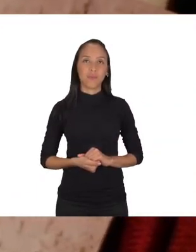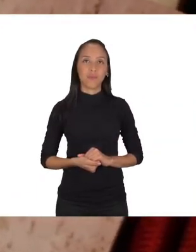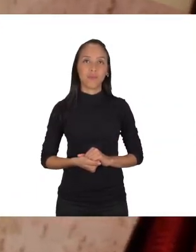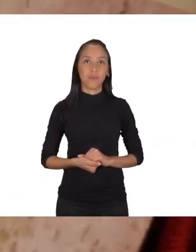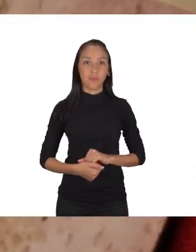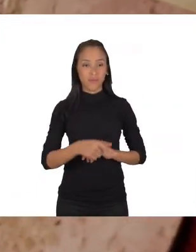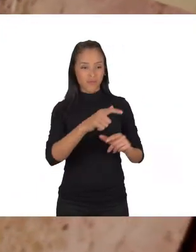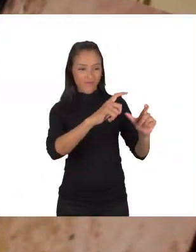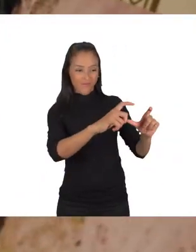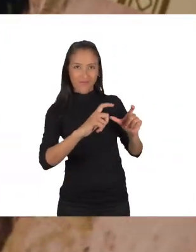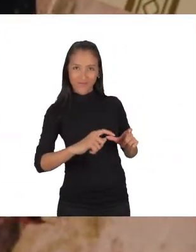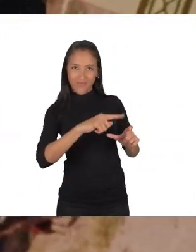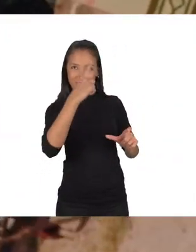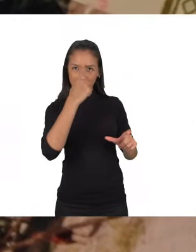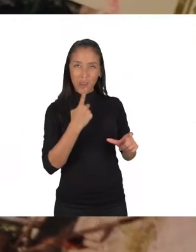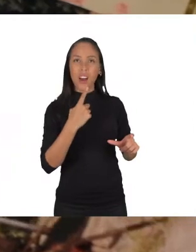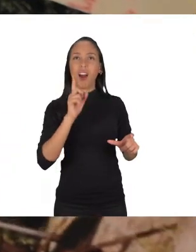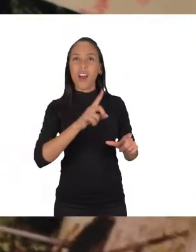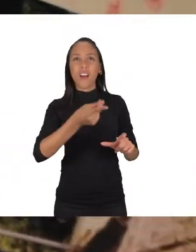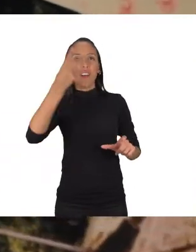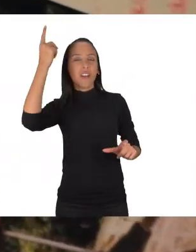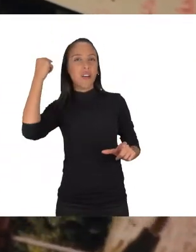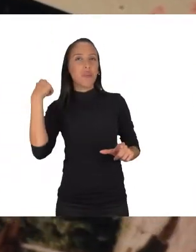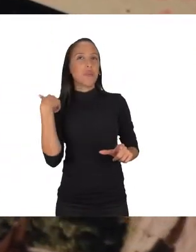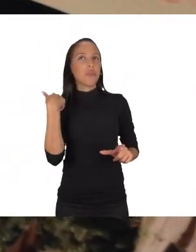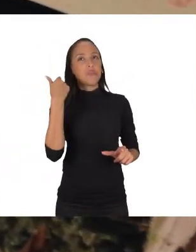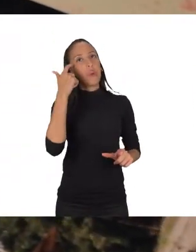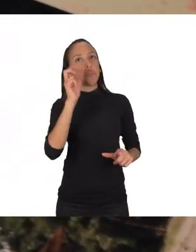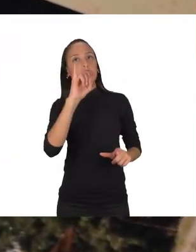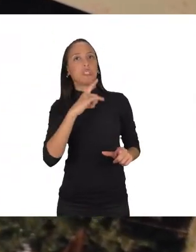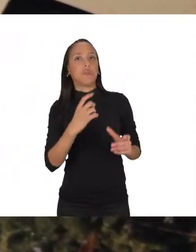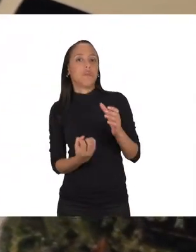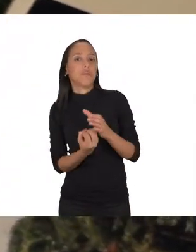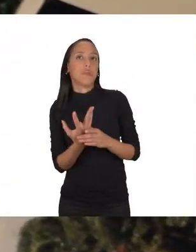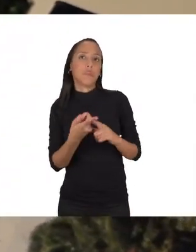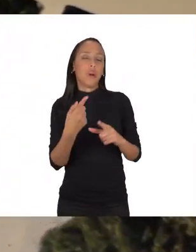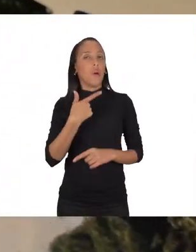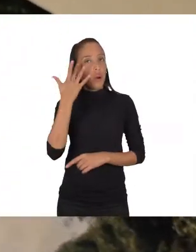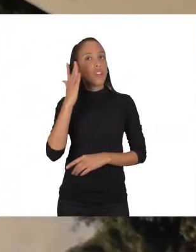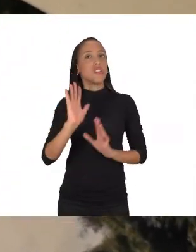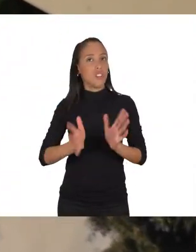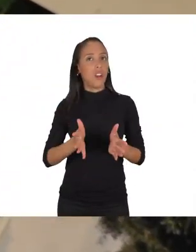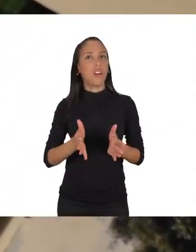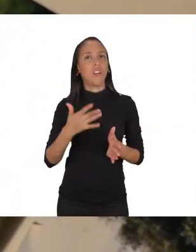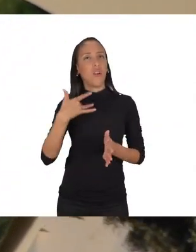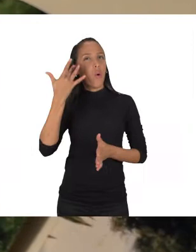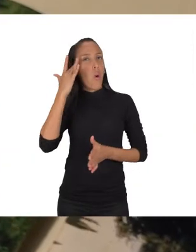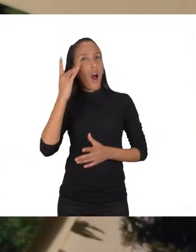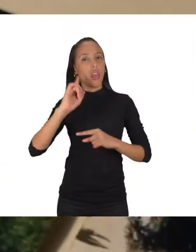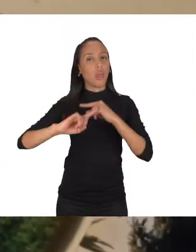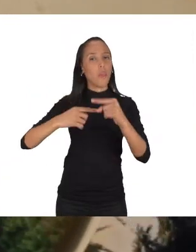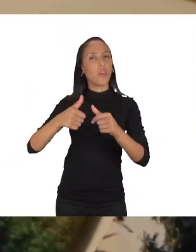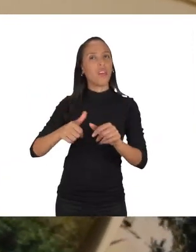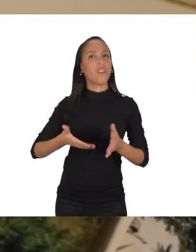Nessa época, eu não tenho nem certeza se a Lidiane já tinha nascido ou não, mas eu acho que já. Não sei. Deve ser depois já que ela nasceu.